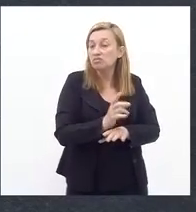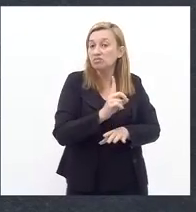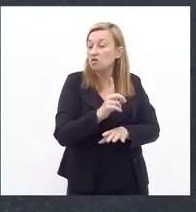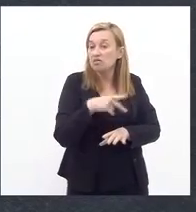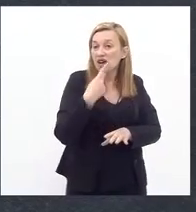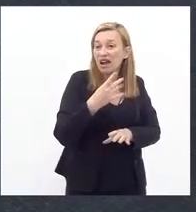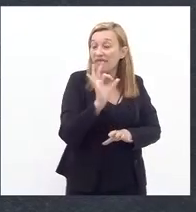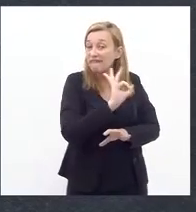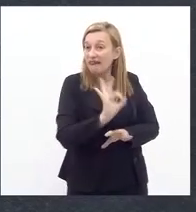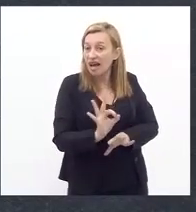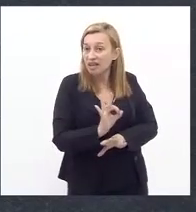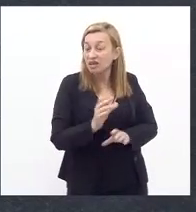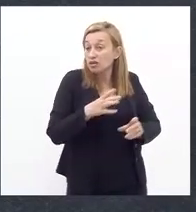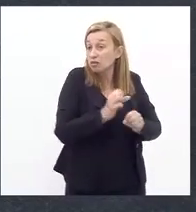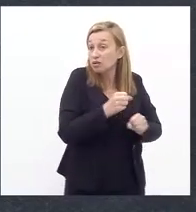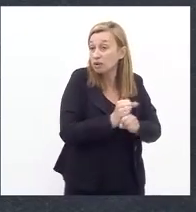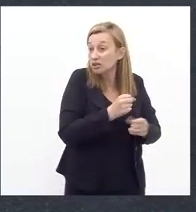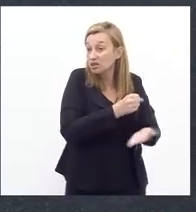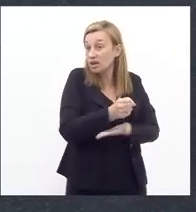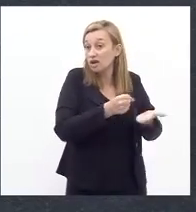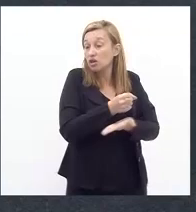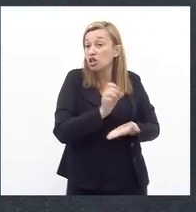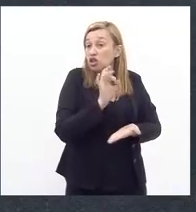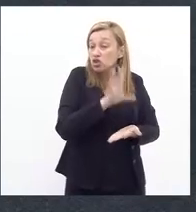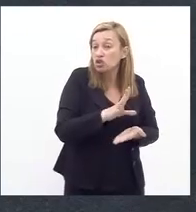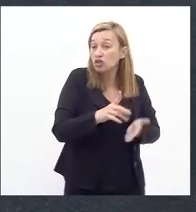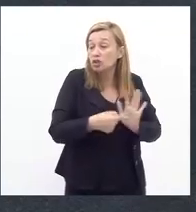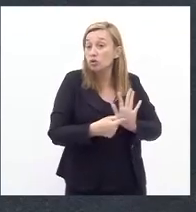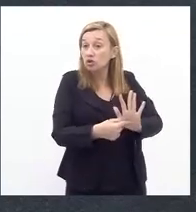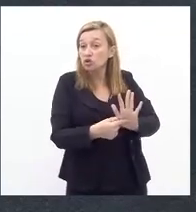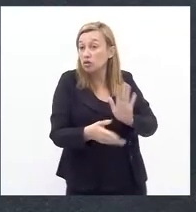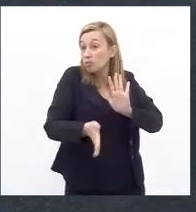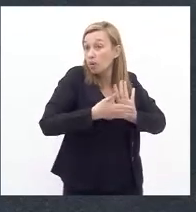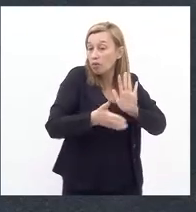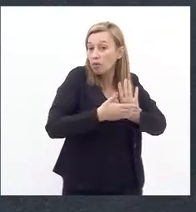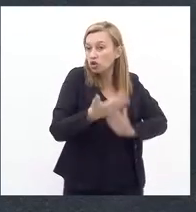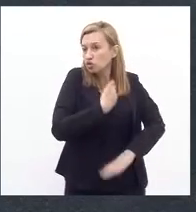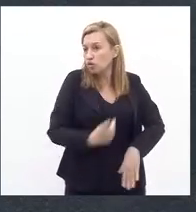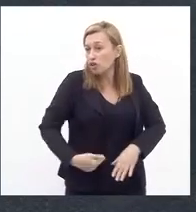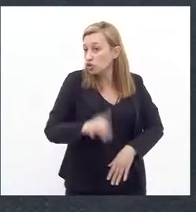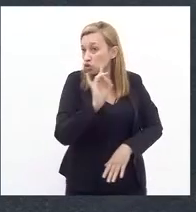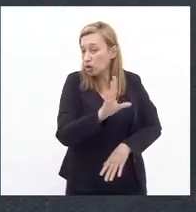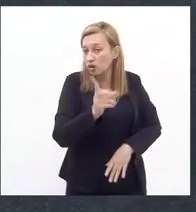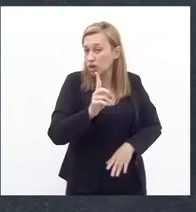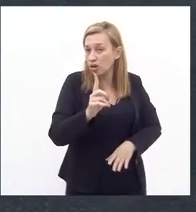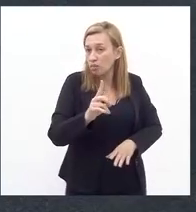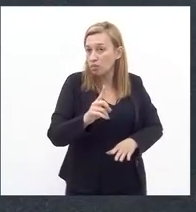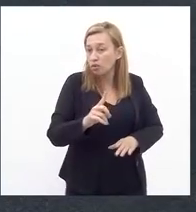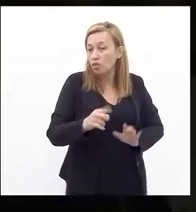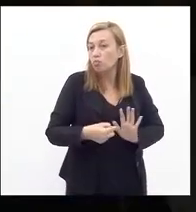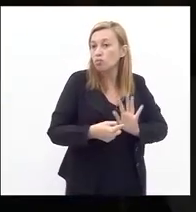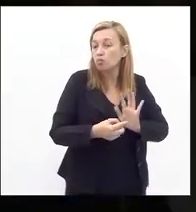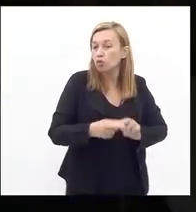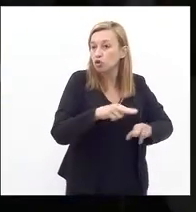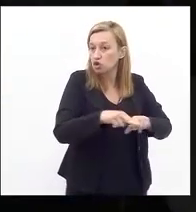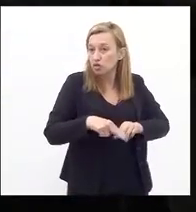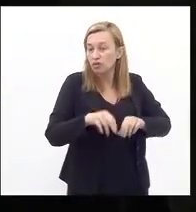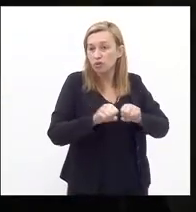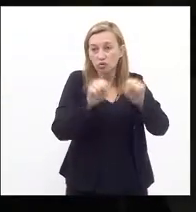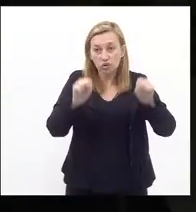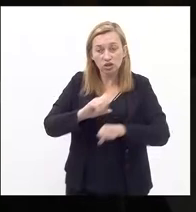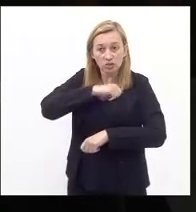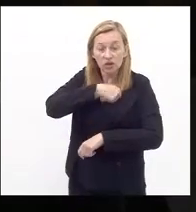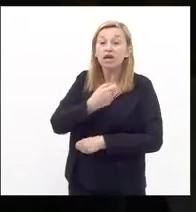consta nenhuma menção à base de cal portanto esse item pode está aparecendo proposta do governo não por imposição do regime exatamente